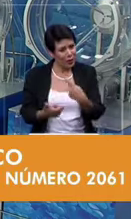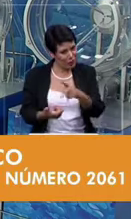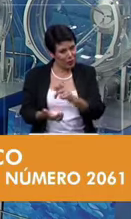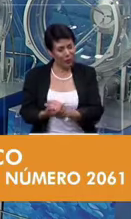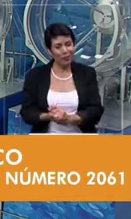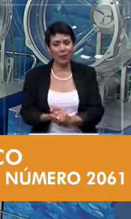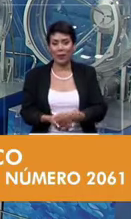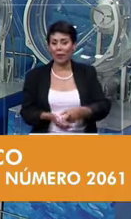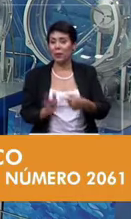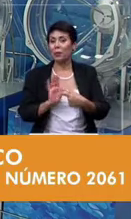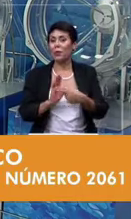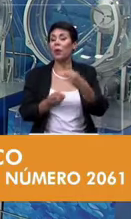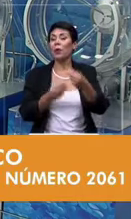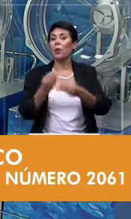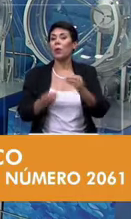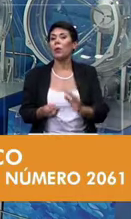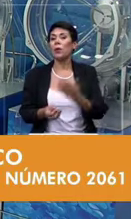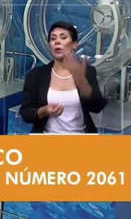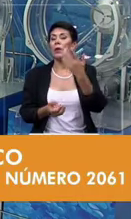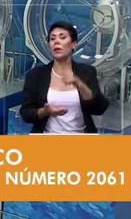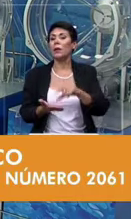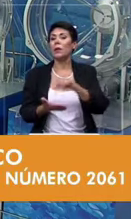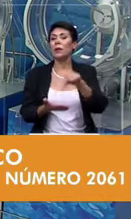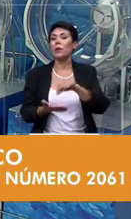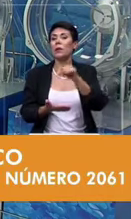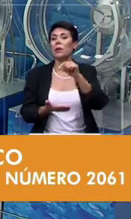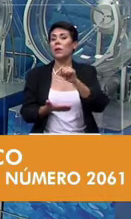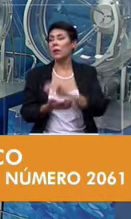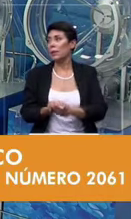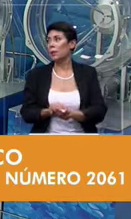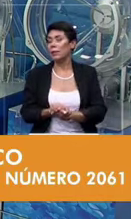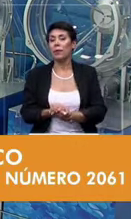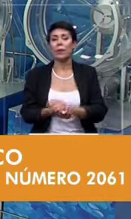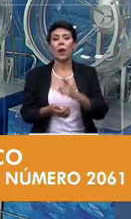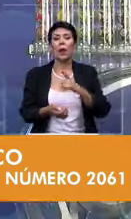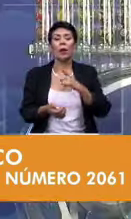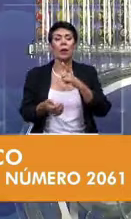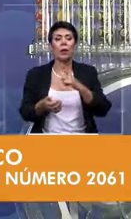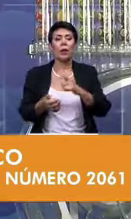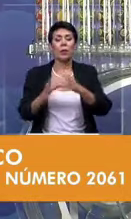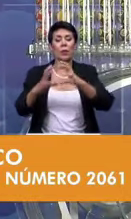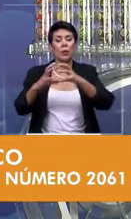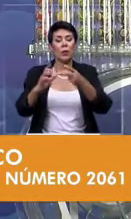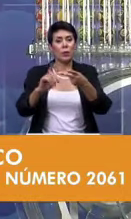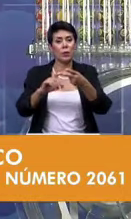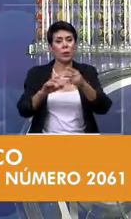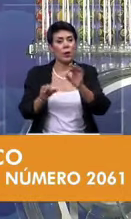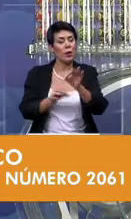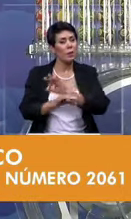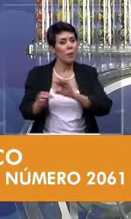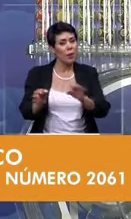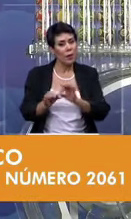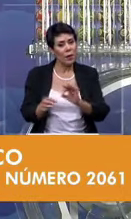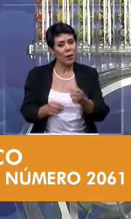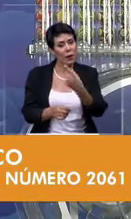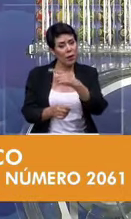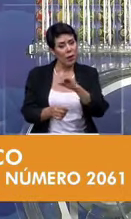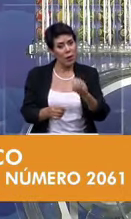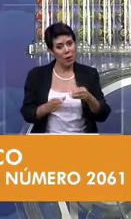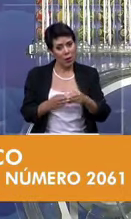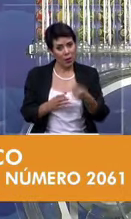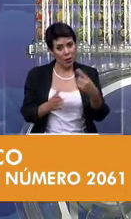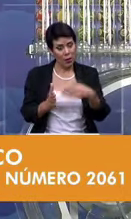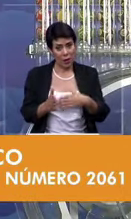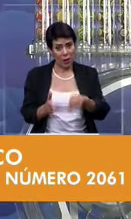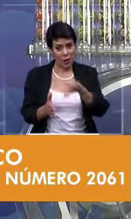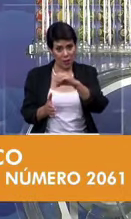hoje? Vamos mostrar como vai funcionar o sorteio da Lotomania. Temos aqui o suporte acima do globo número 2, abastecido com as 100 bolas numeradas